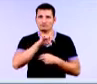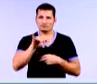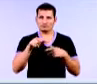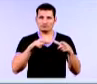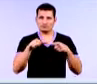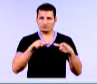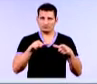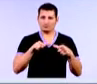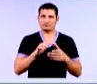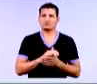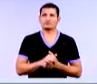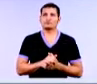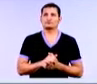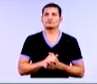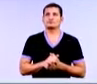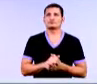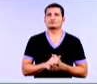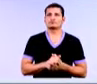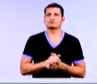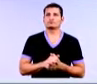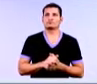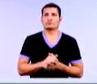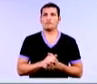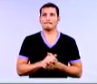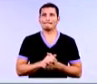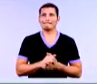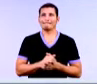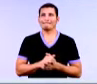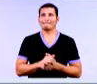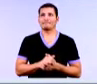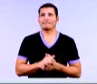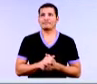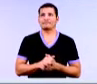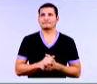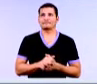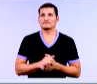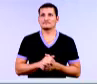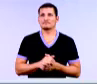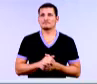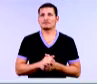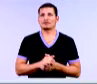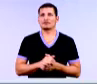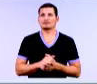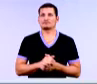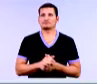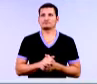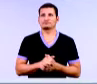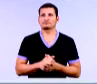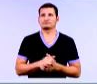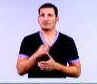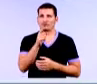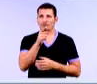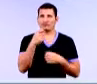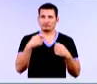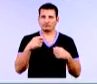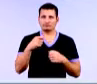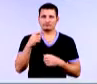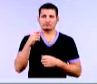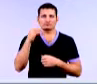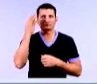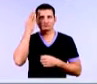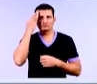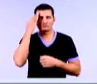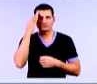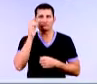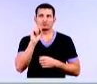entrar em muita explicação neste momento, vocês vão explicar, a gente vai aprender isso aí ao longo do curso. Mas, por enquanto, você precisa ter uma compreensão